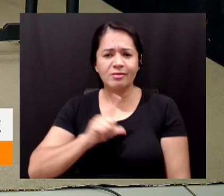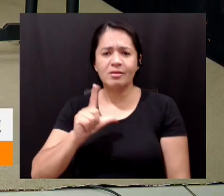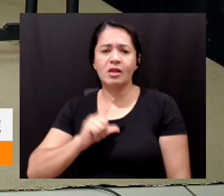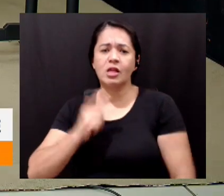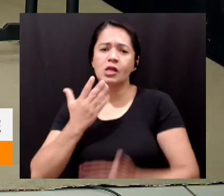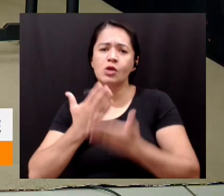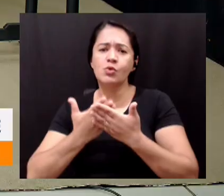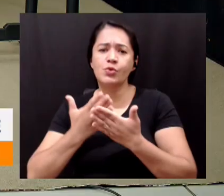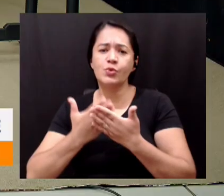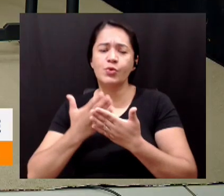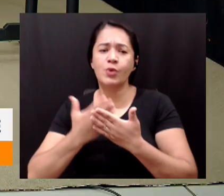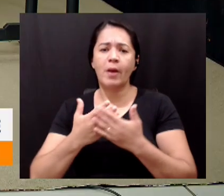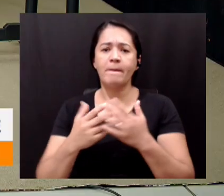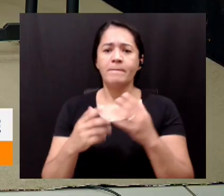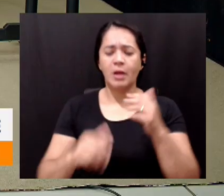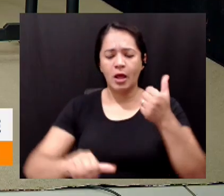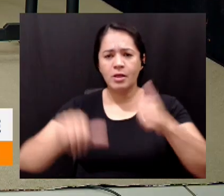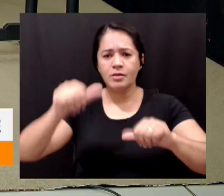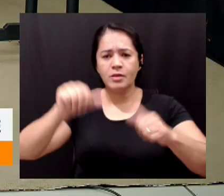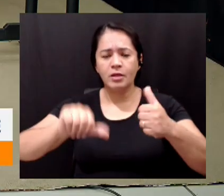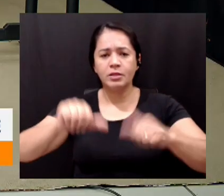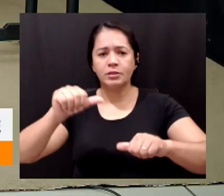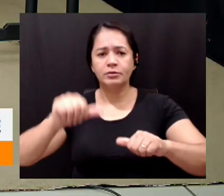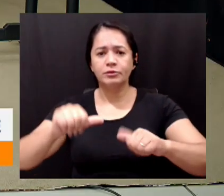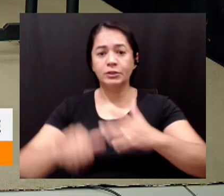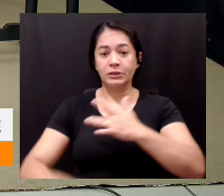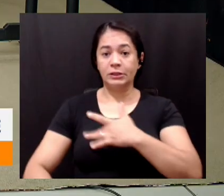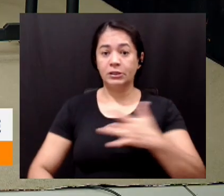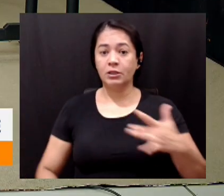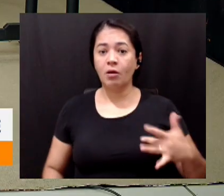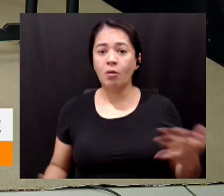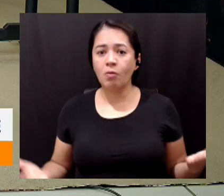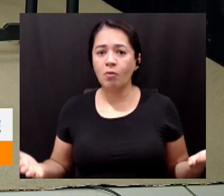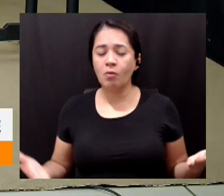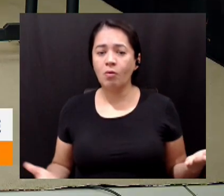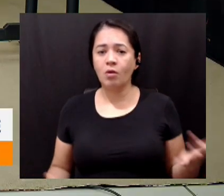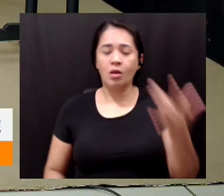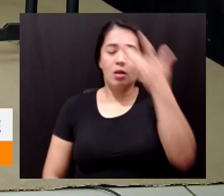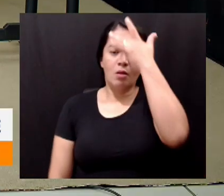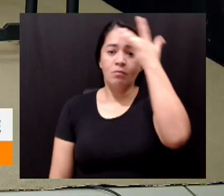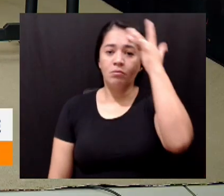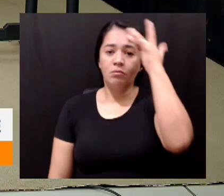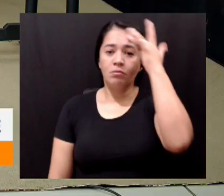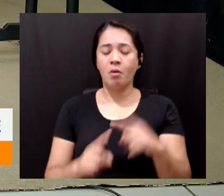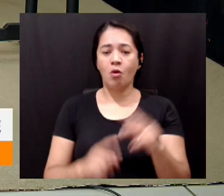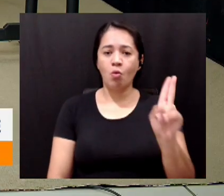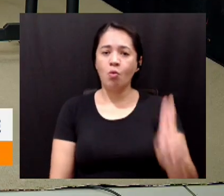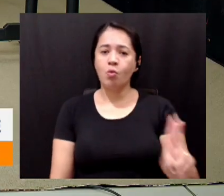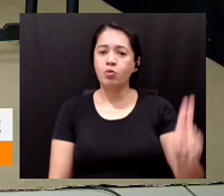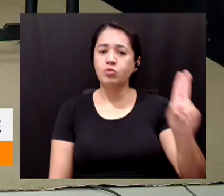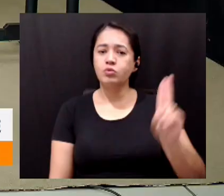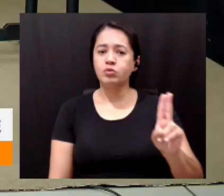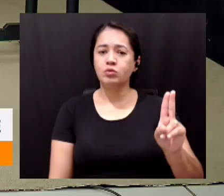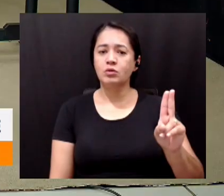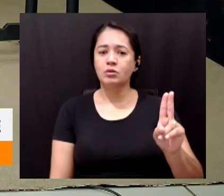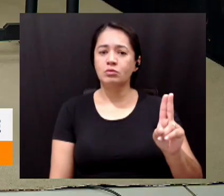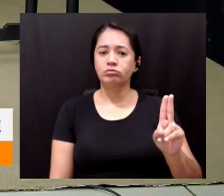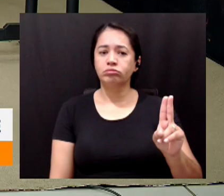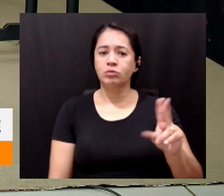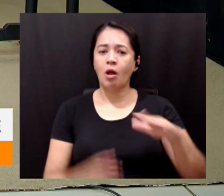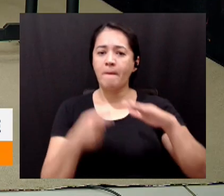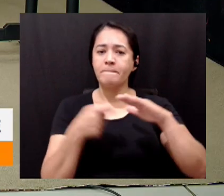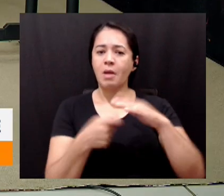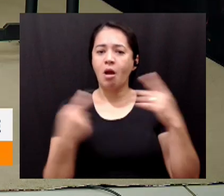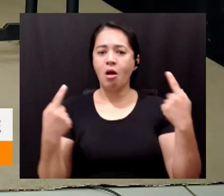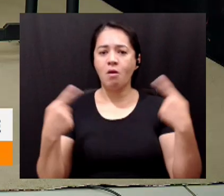ver a questão da saúde das pessoas que utilizam, que são adeptas a esse tipo de